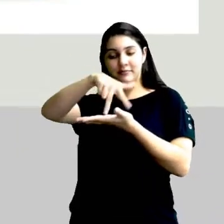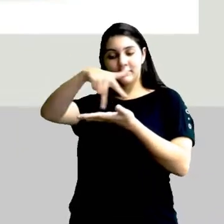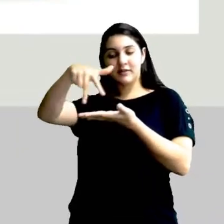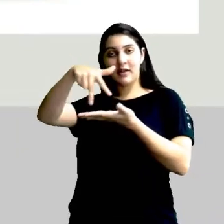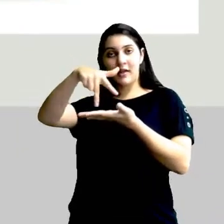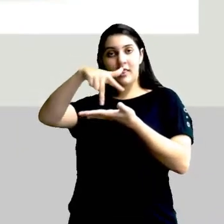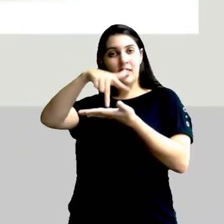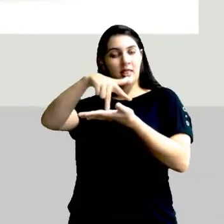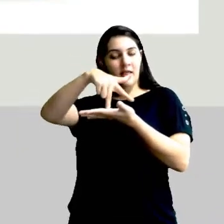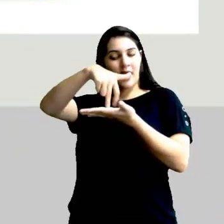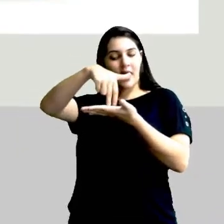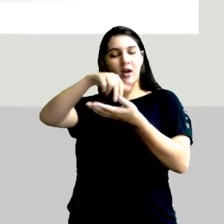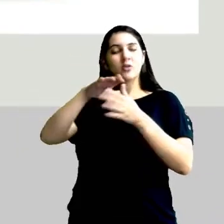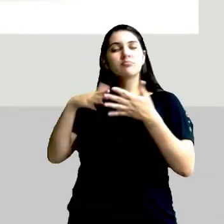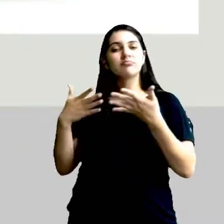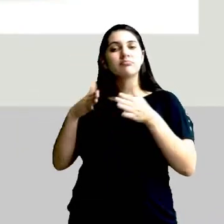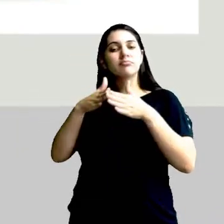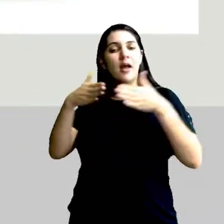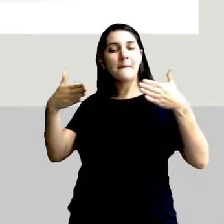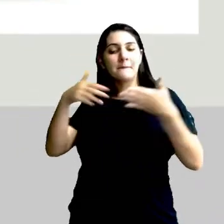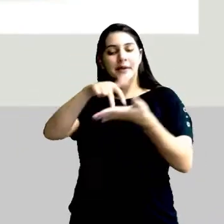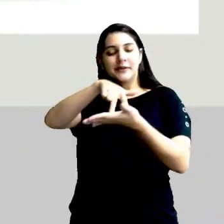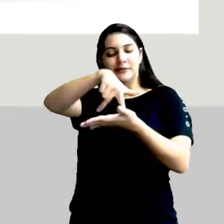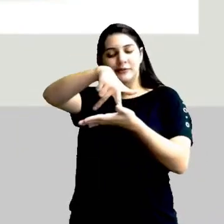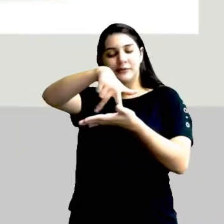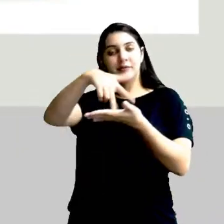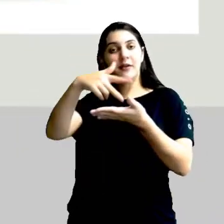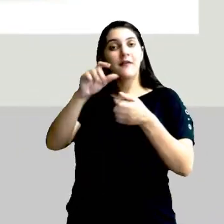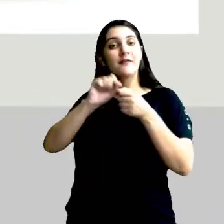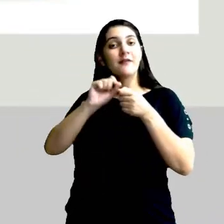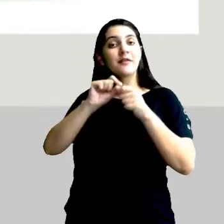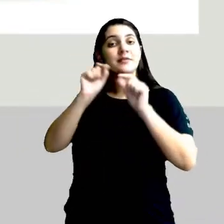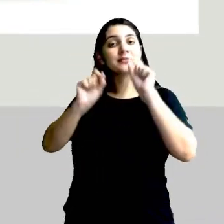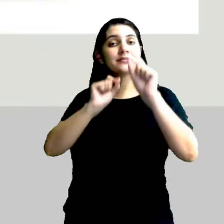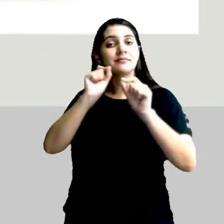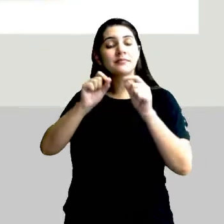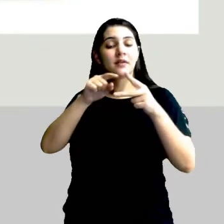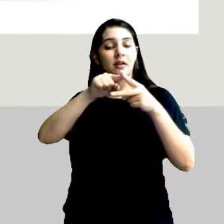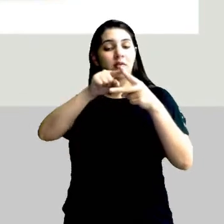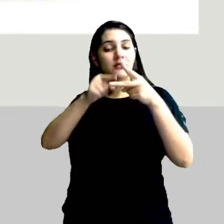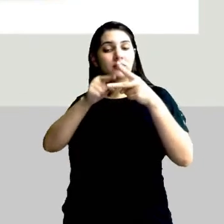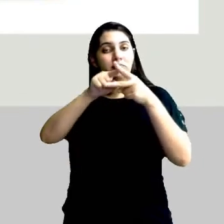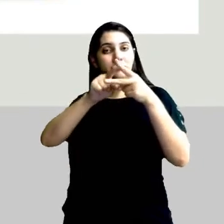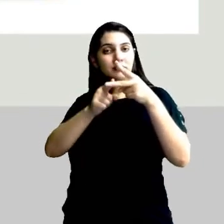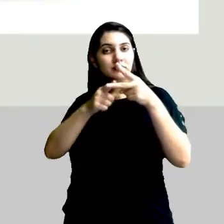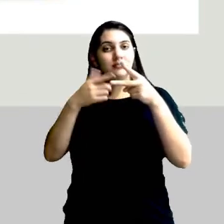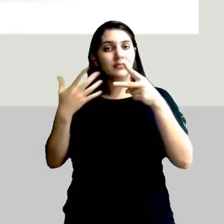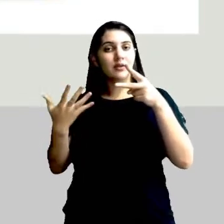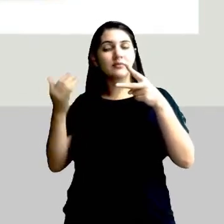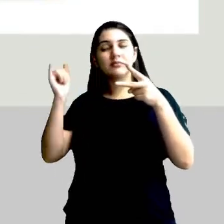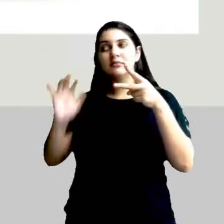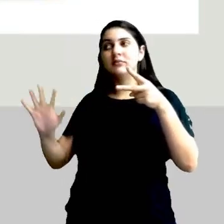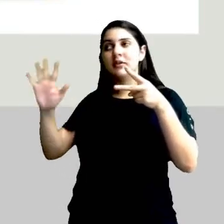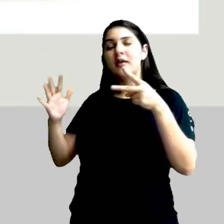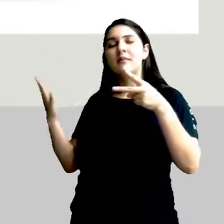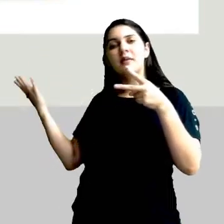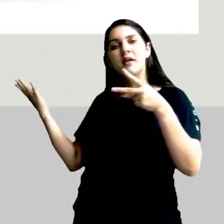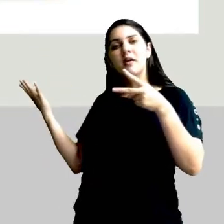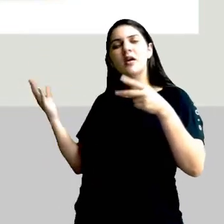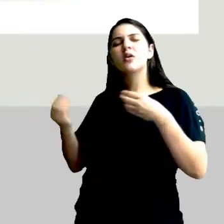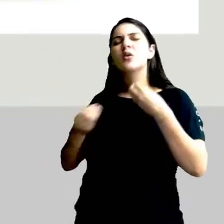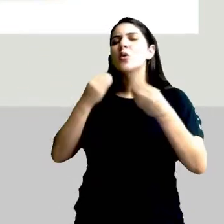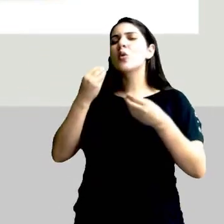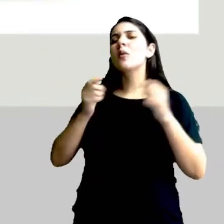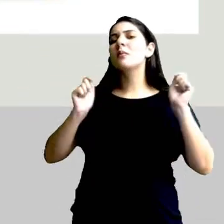a abertura de suas pernas fez-se o ângulo que vocês estão vendo aí na imagem. Como é que